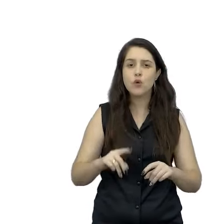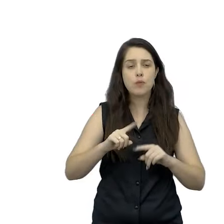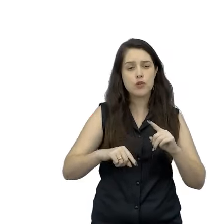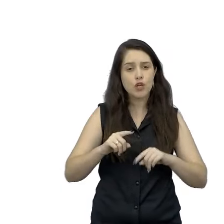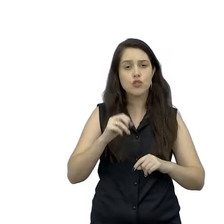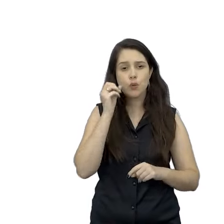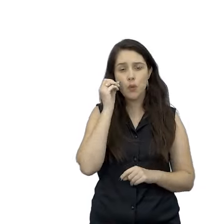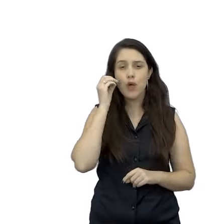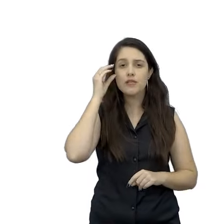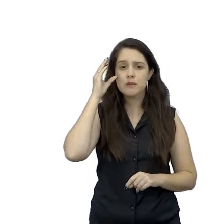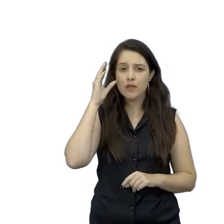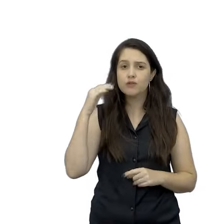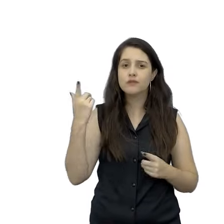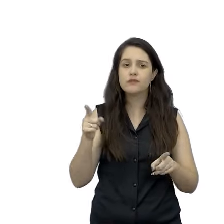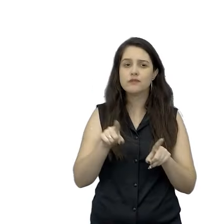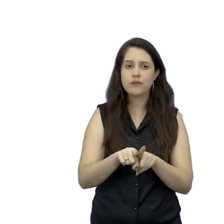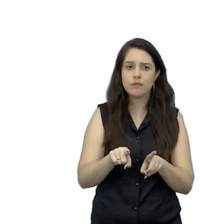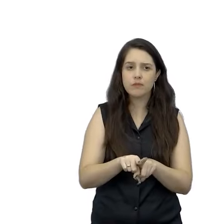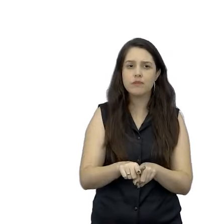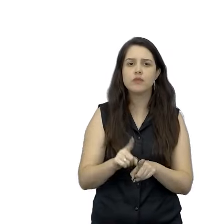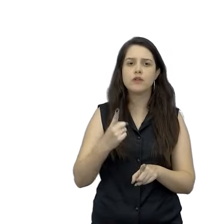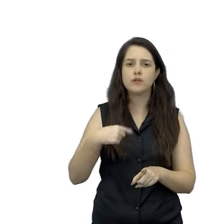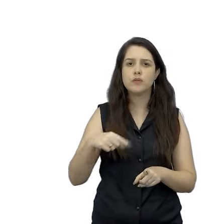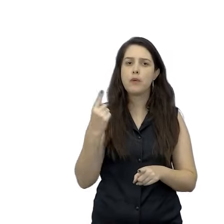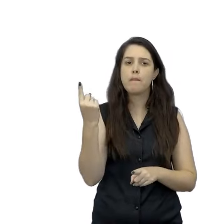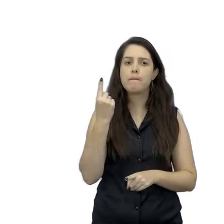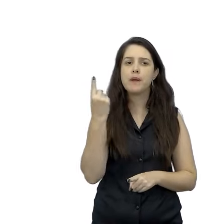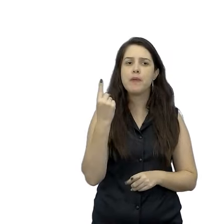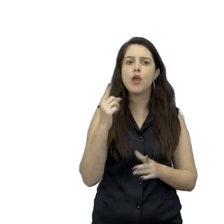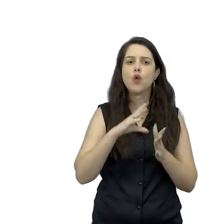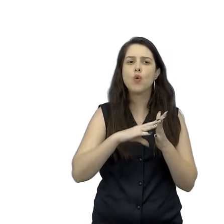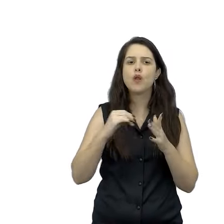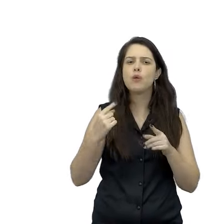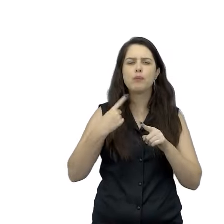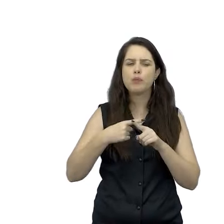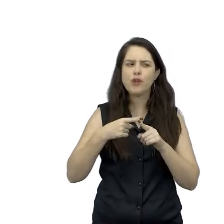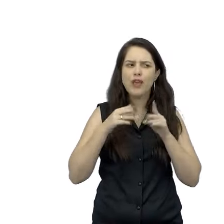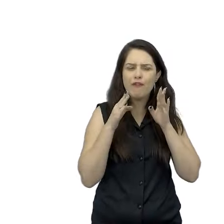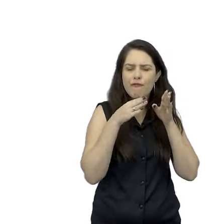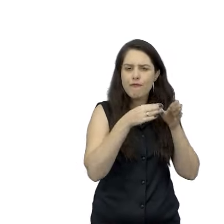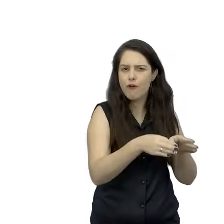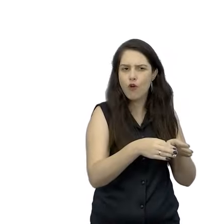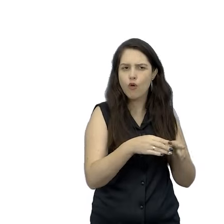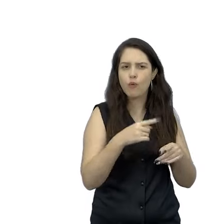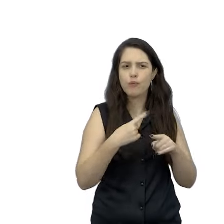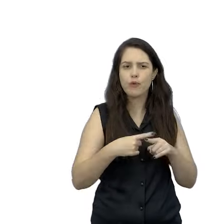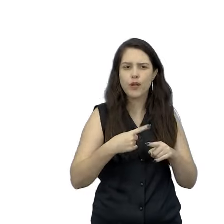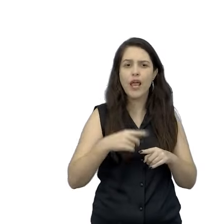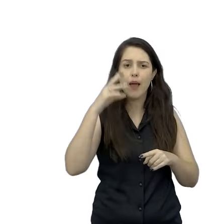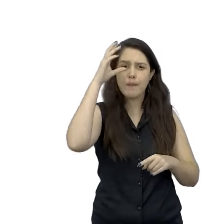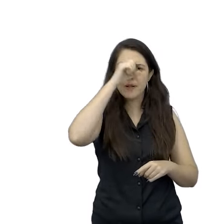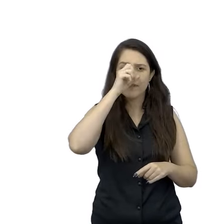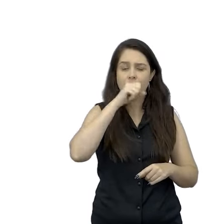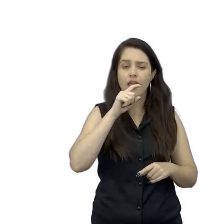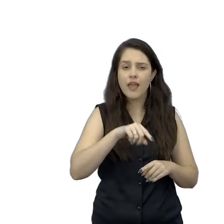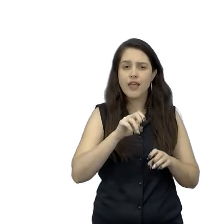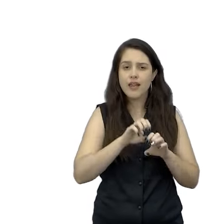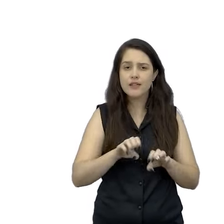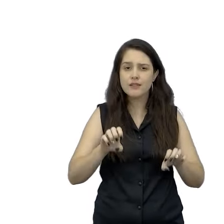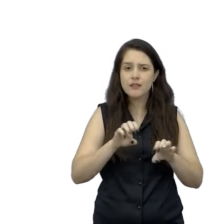conhecimento, né, nesse percurso cognitivo. Então, vamos primeiro, o currículo, por que priorizar? Né? Qual que é a relevância disso? Por